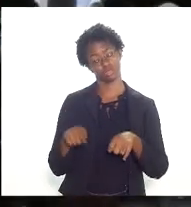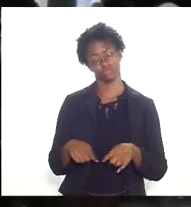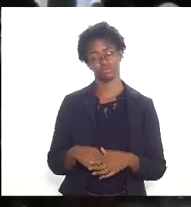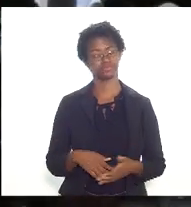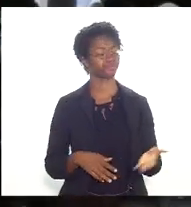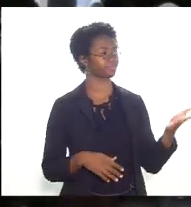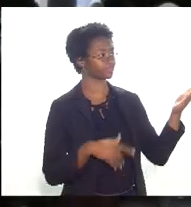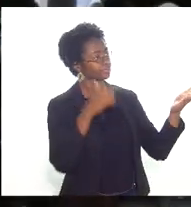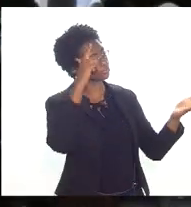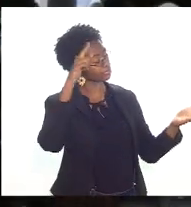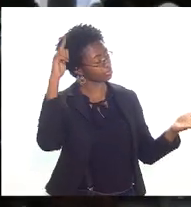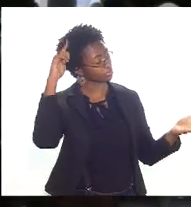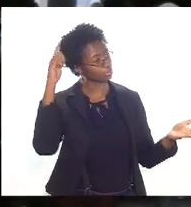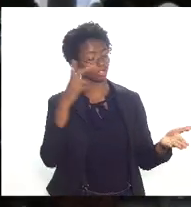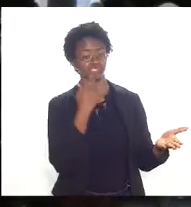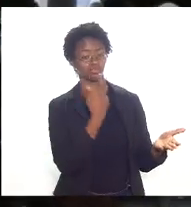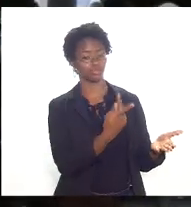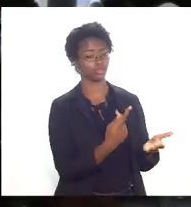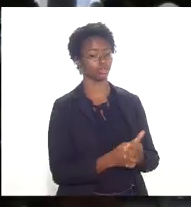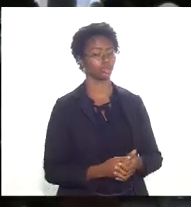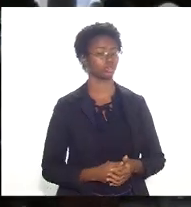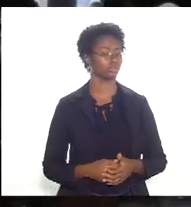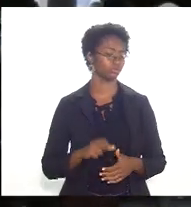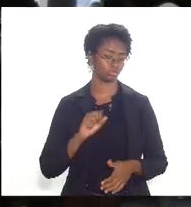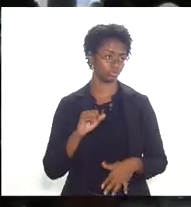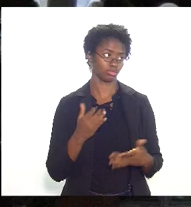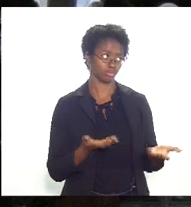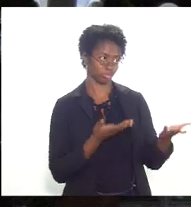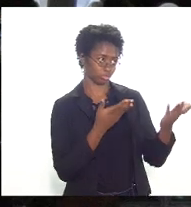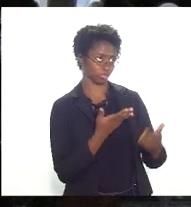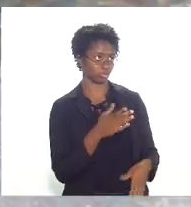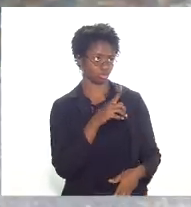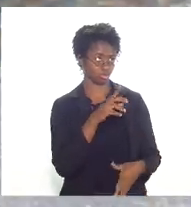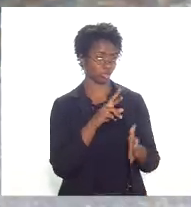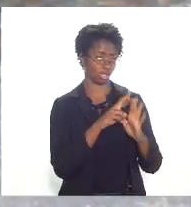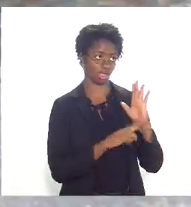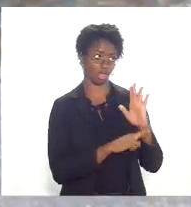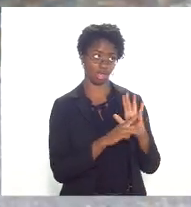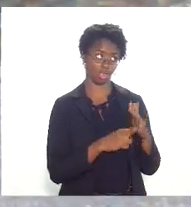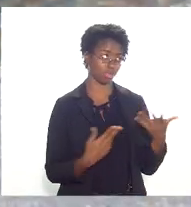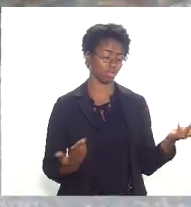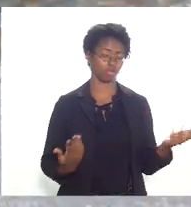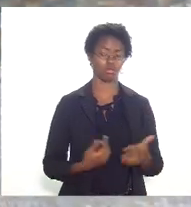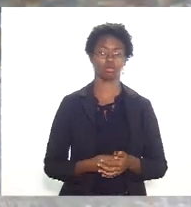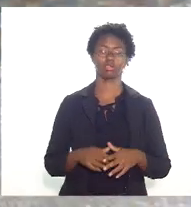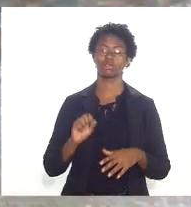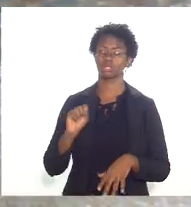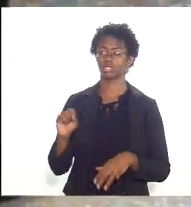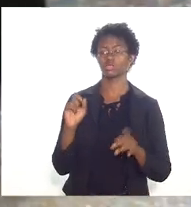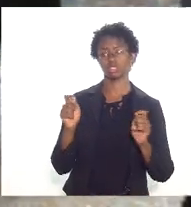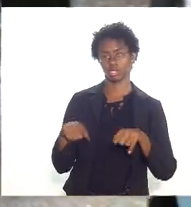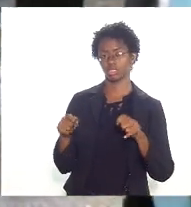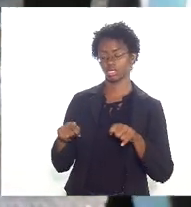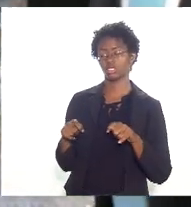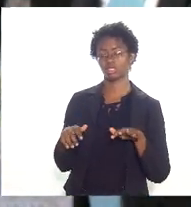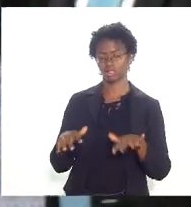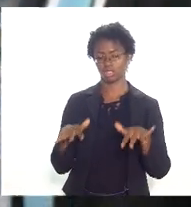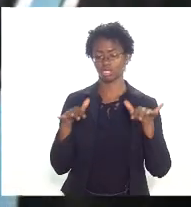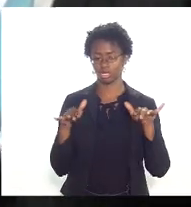deixa eu ver o deputado o Luiz que é uma mensagem do executivo ou se ela é o autor quero propor aqui que Deputado o fizesse audiência